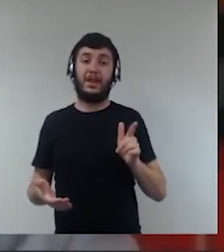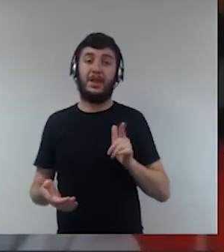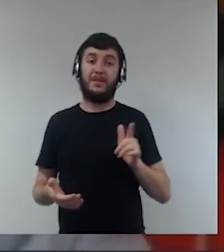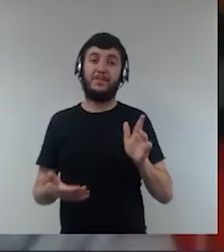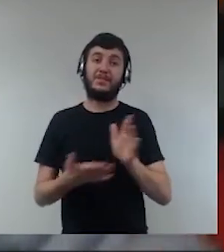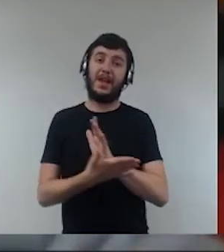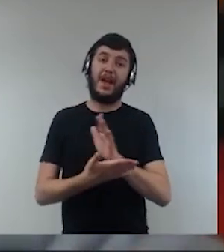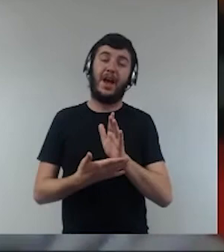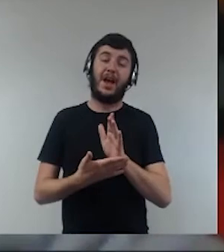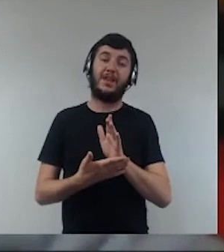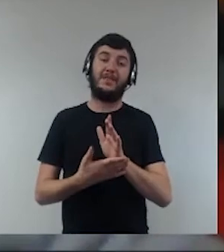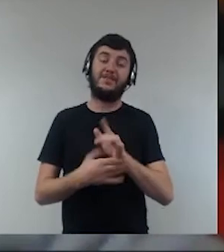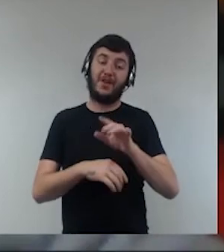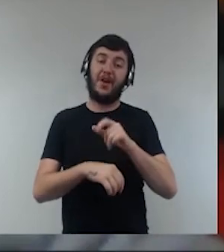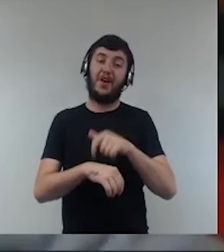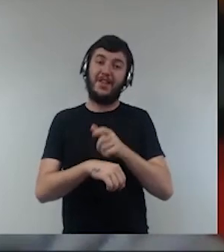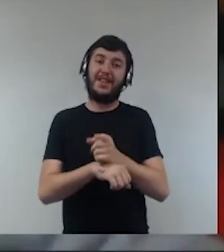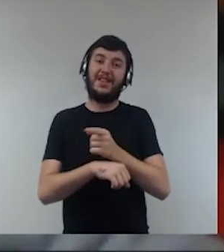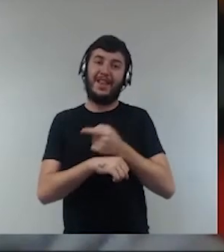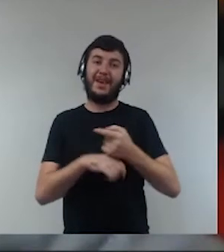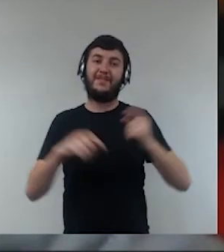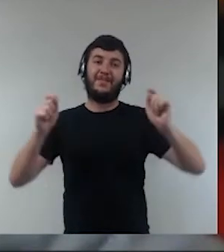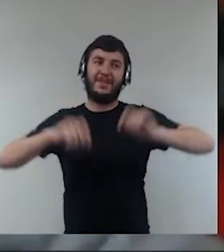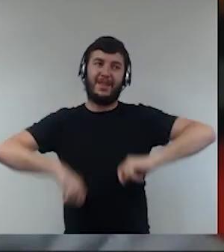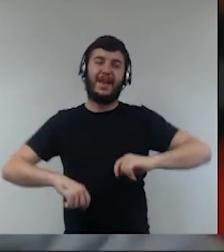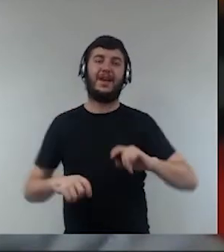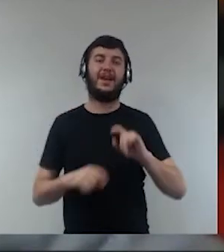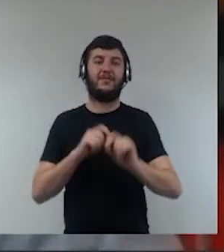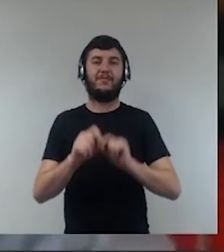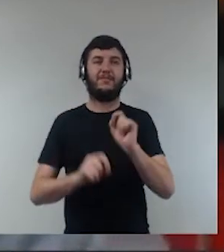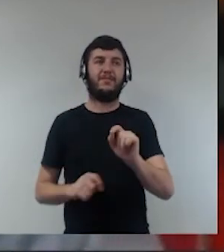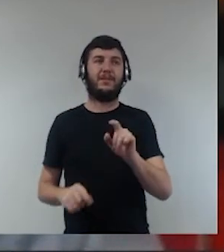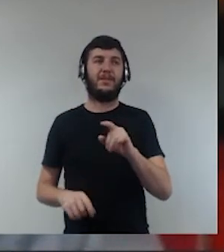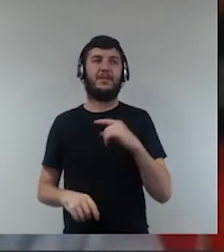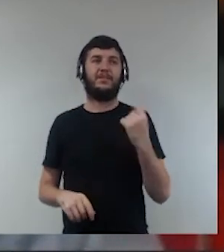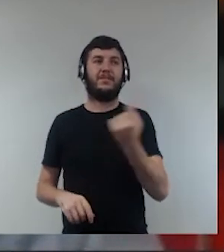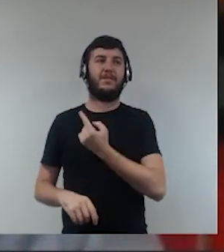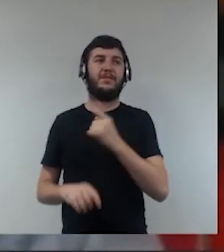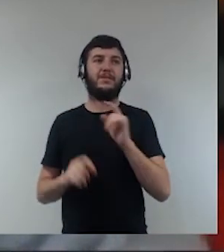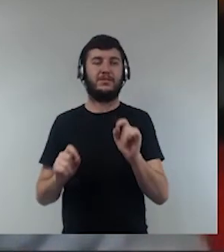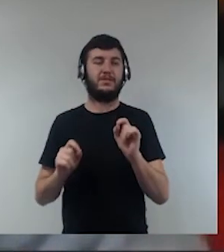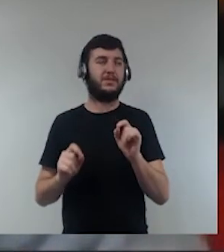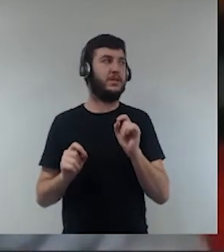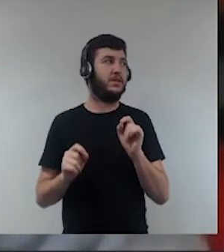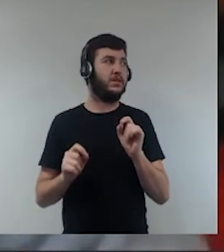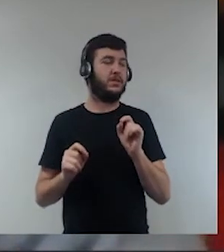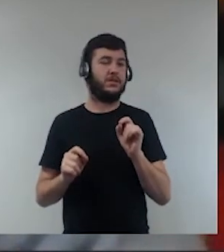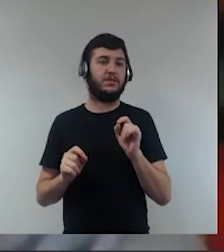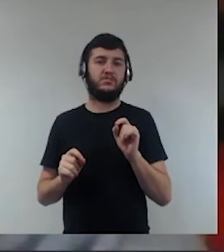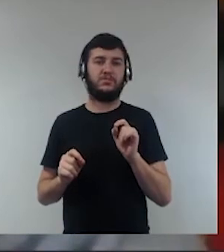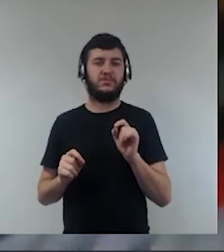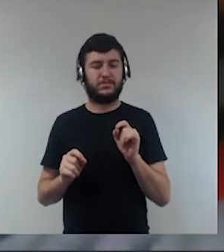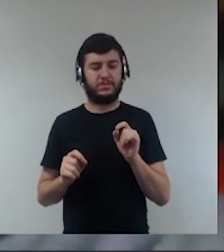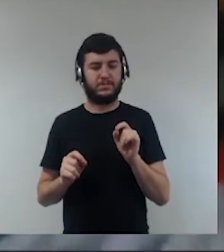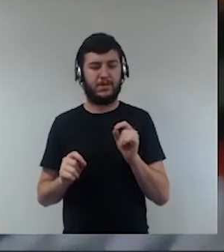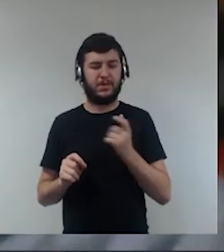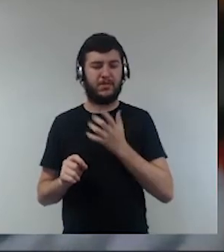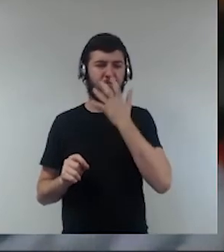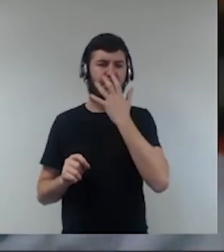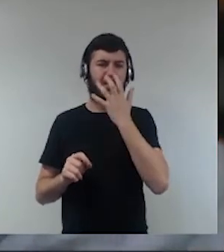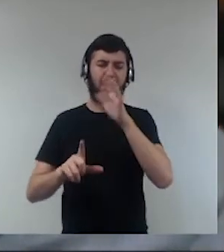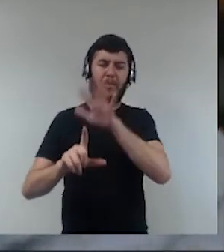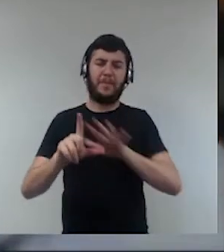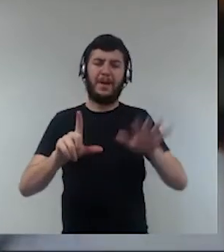ainda, né, permitindo ali as considerações finais. Nós temos, pelo que eu estou vendo aqui no